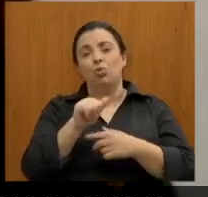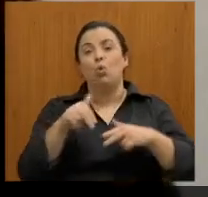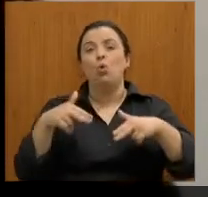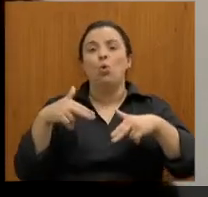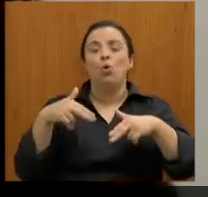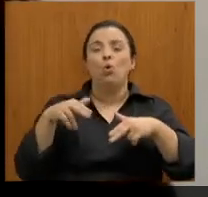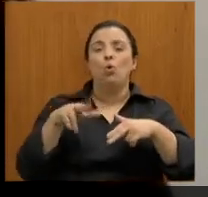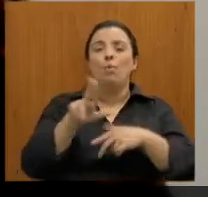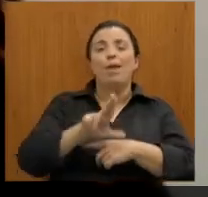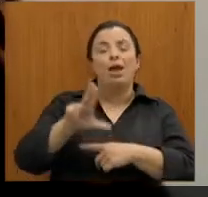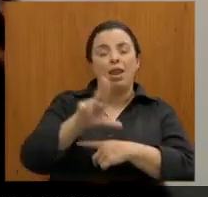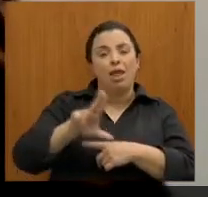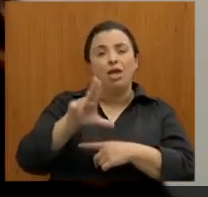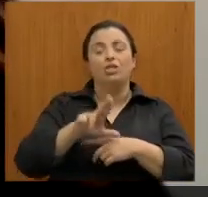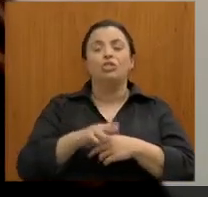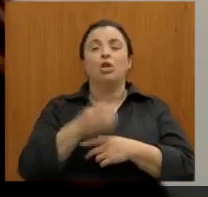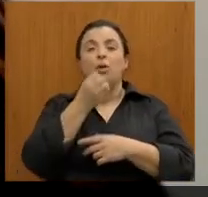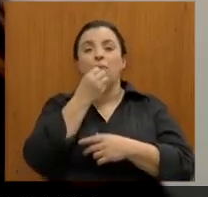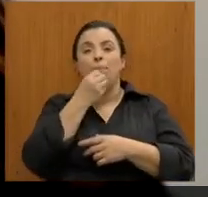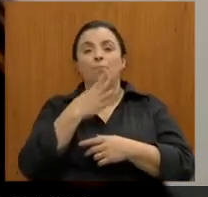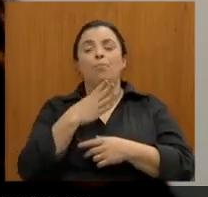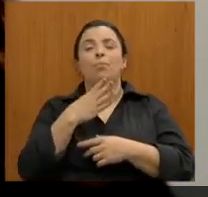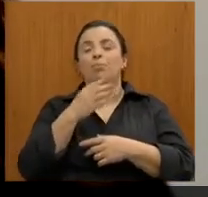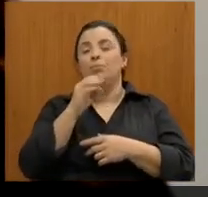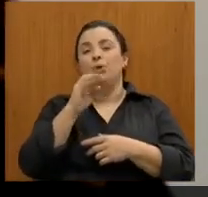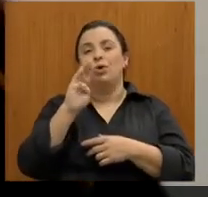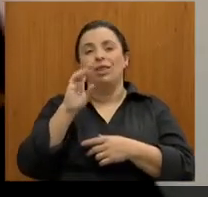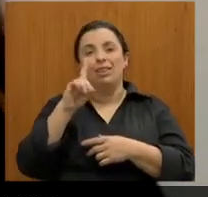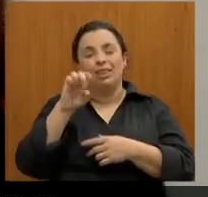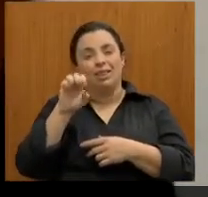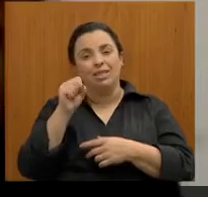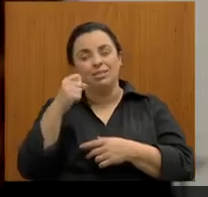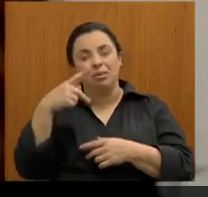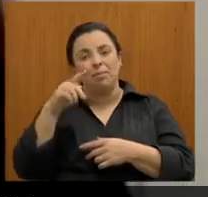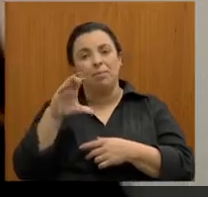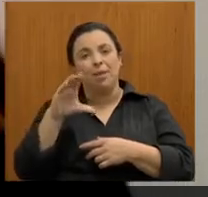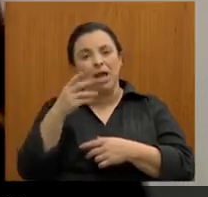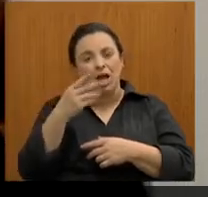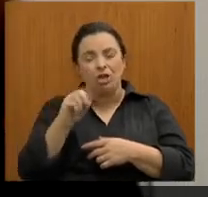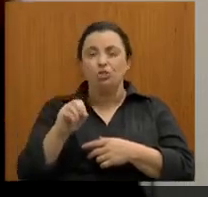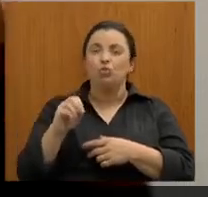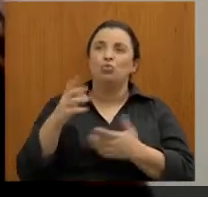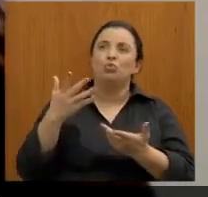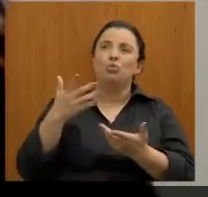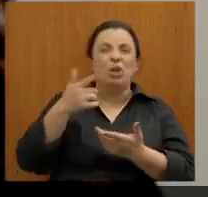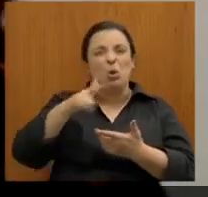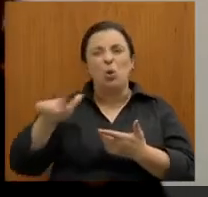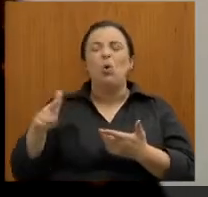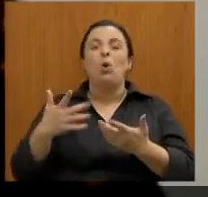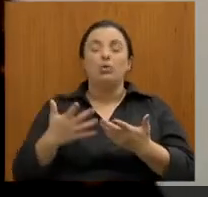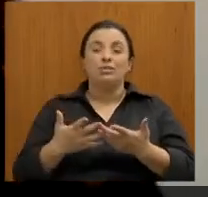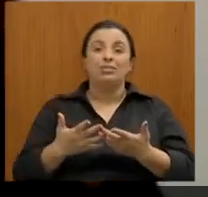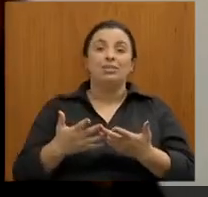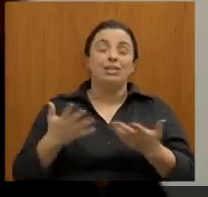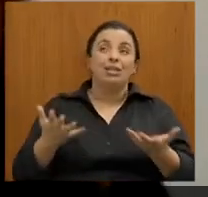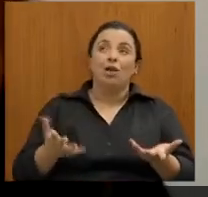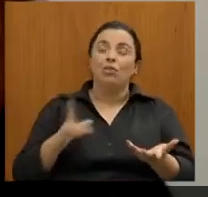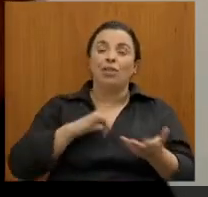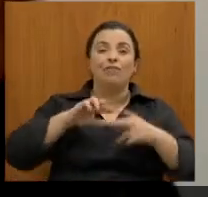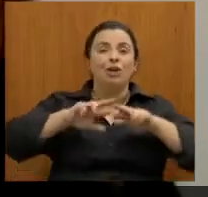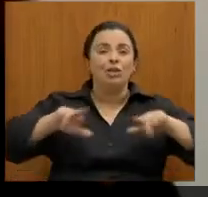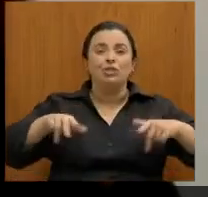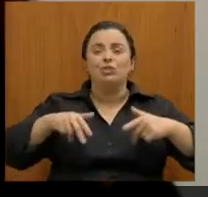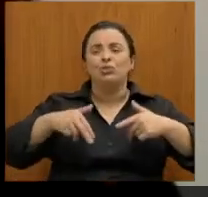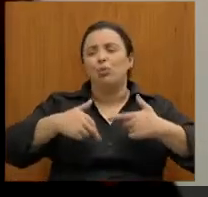pa para cada uma dessas pessoas teriam mundo de coisas para falar e a partir da pala de